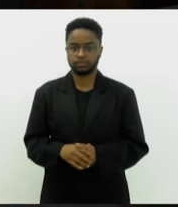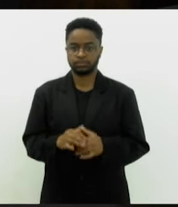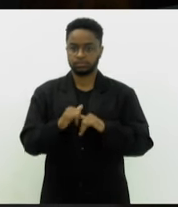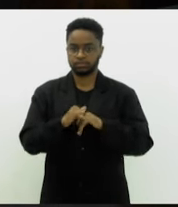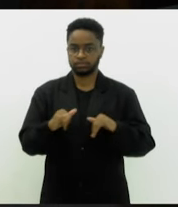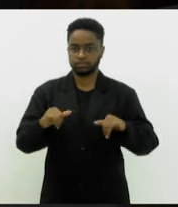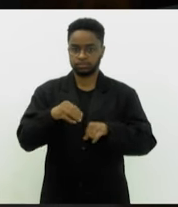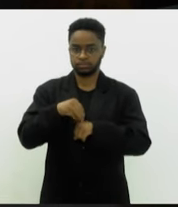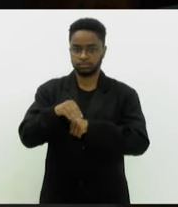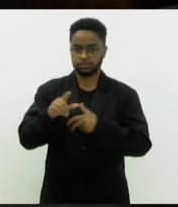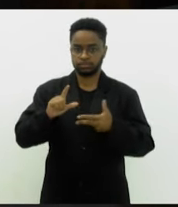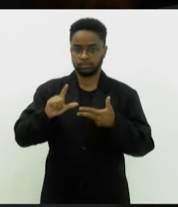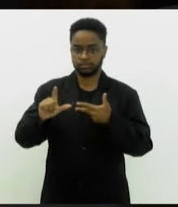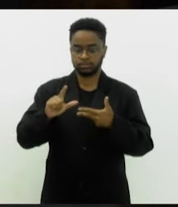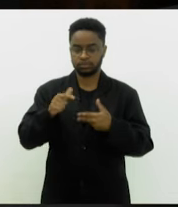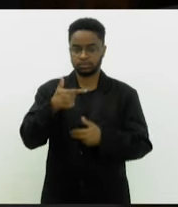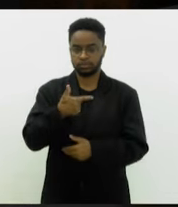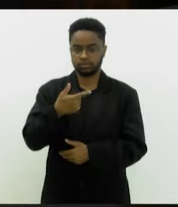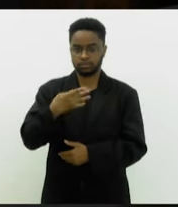Anuncio, indicação legislativa